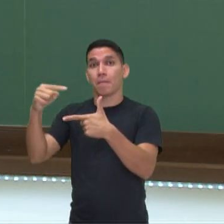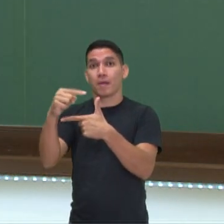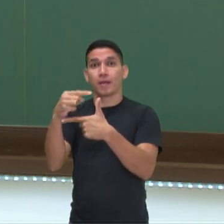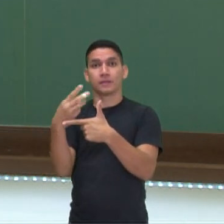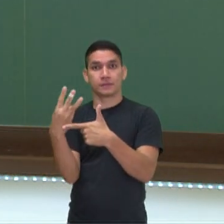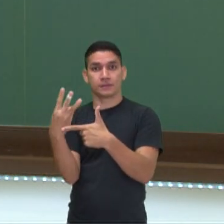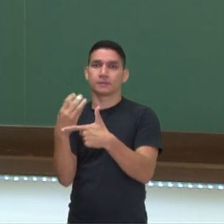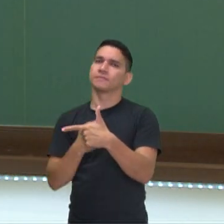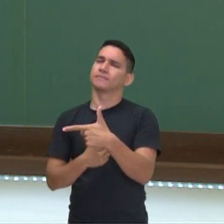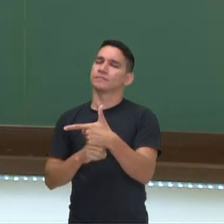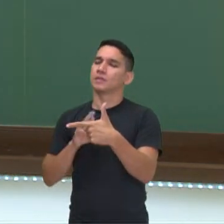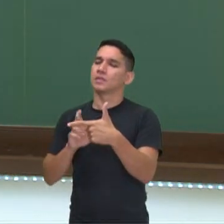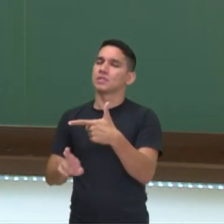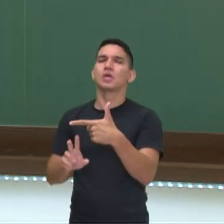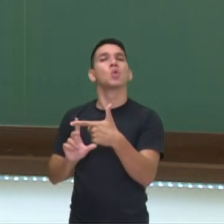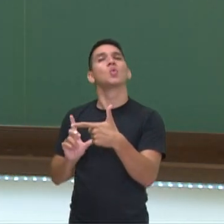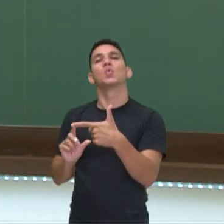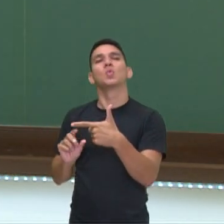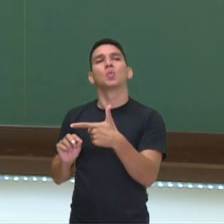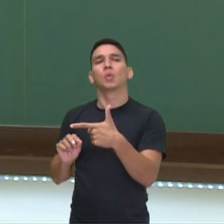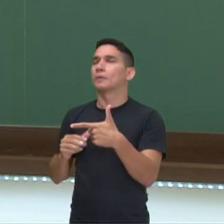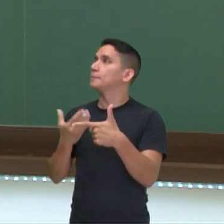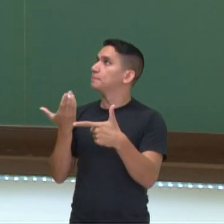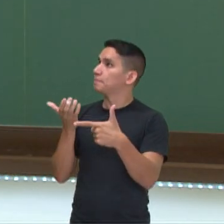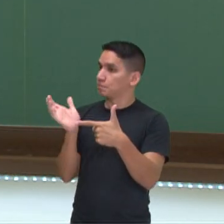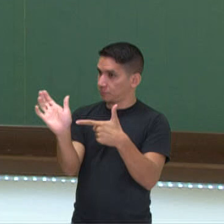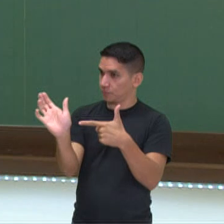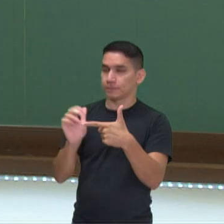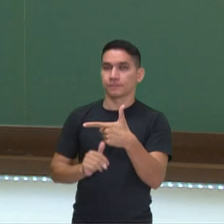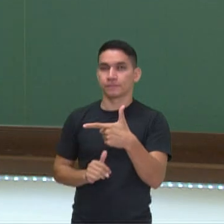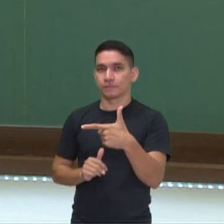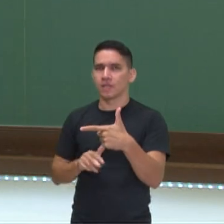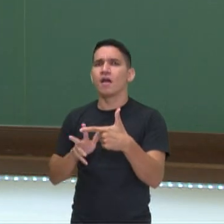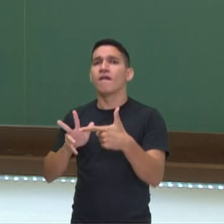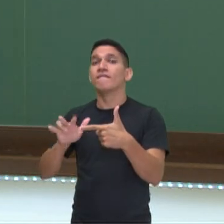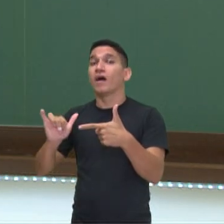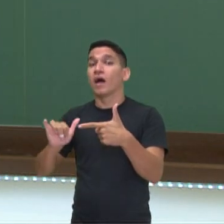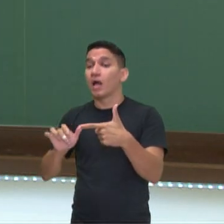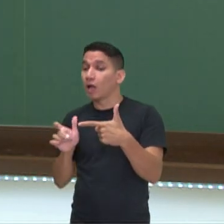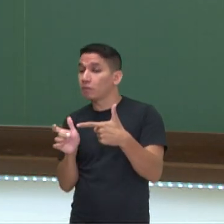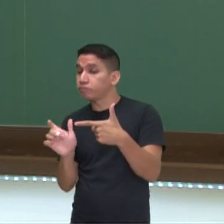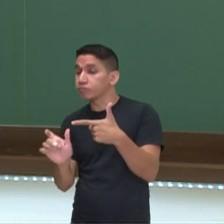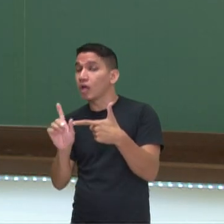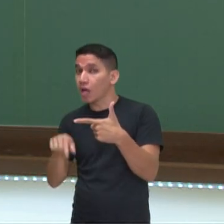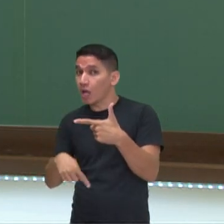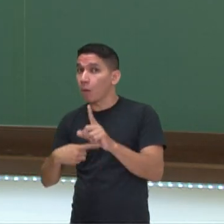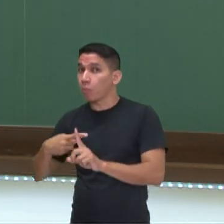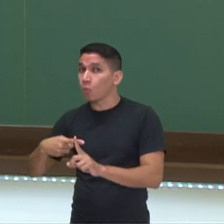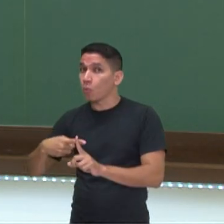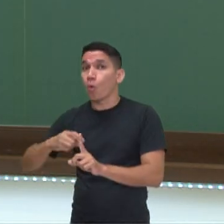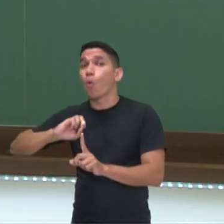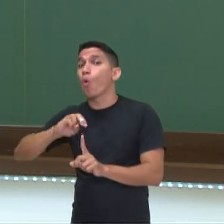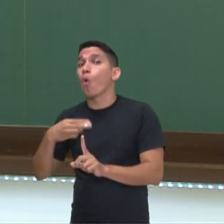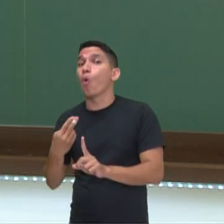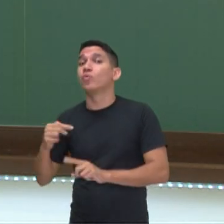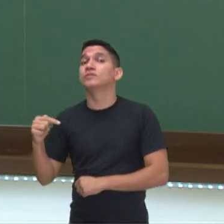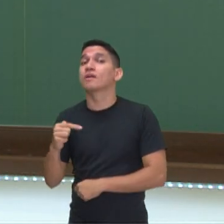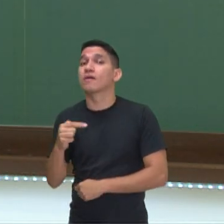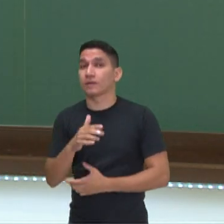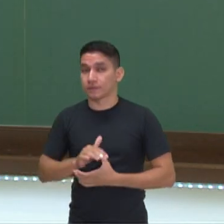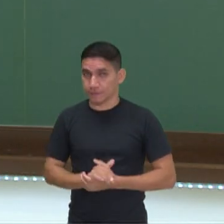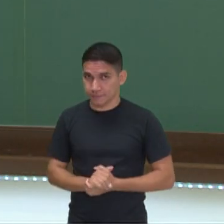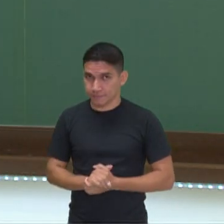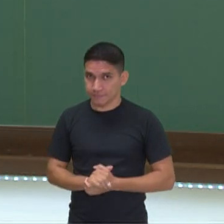menos três aí vocês vão colocar o resultado aqui e vão dizer né Esse resultado é positivo ou